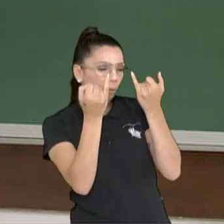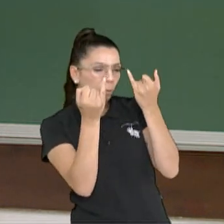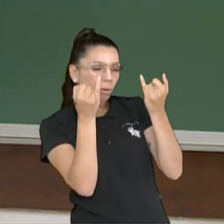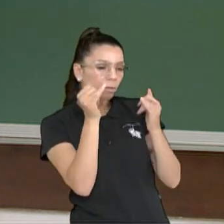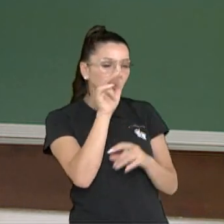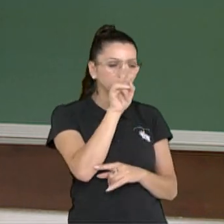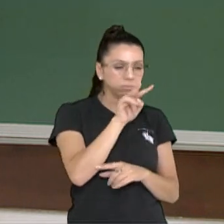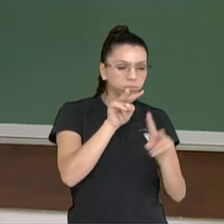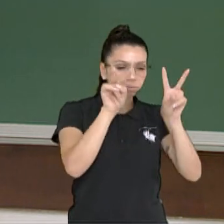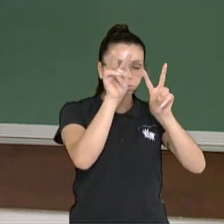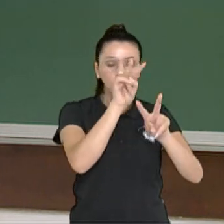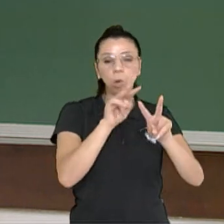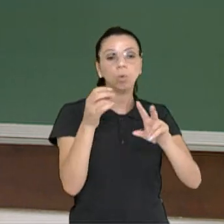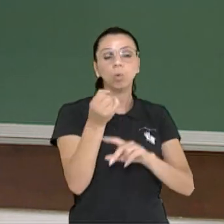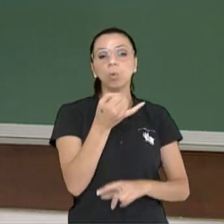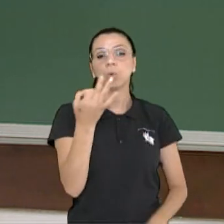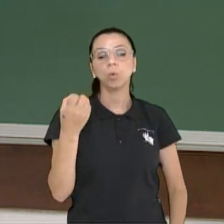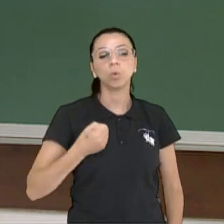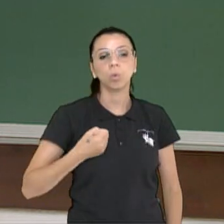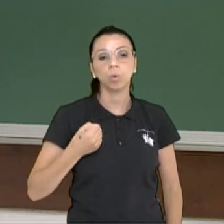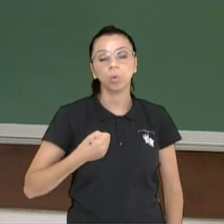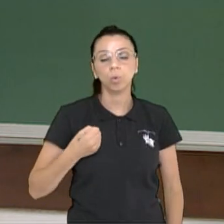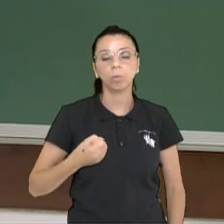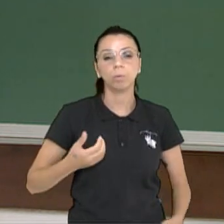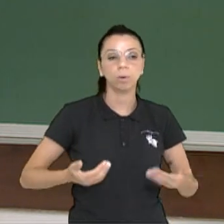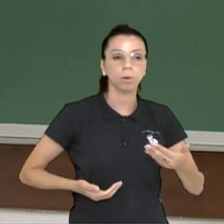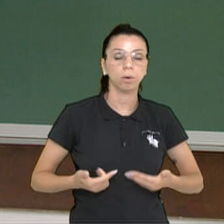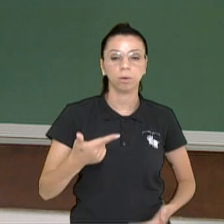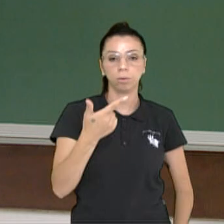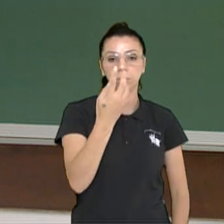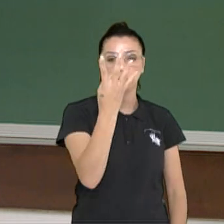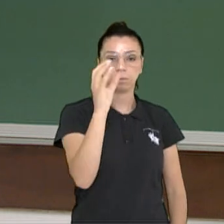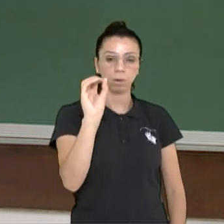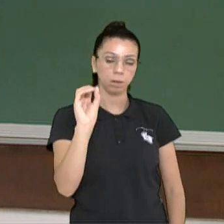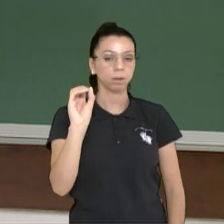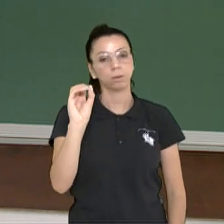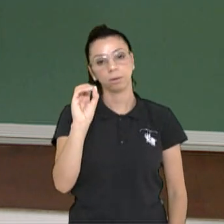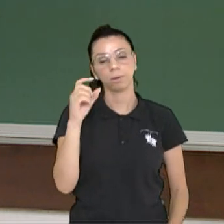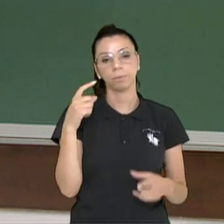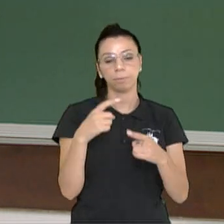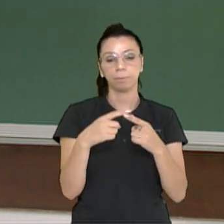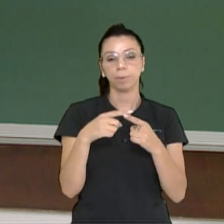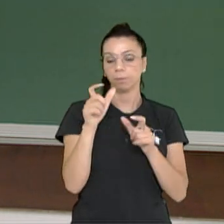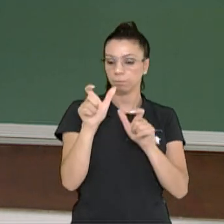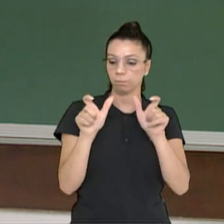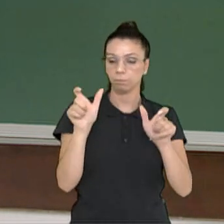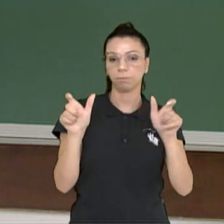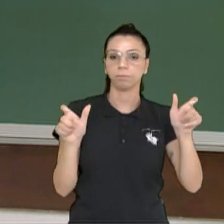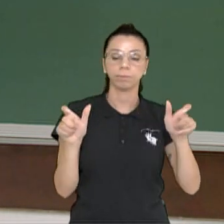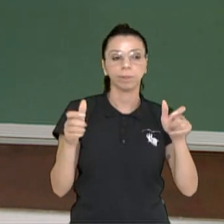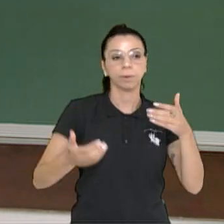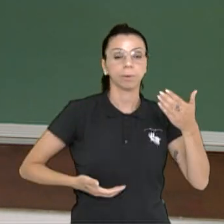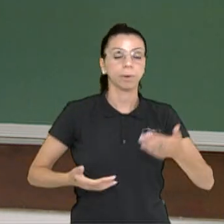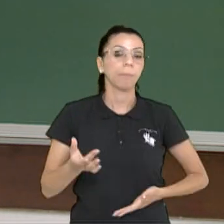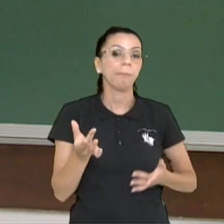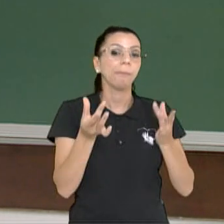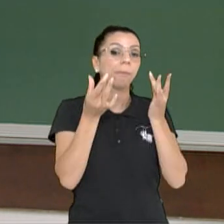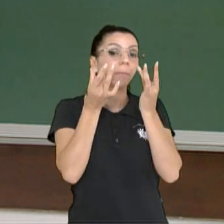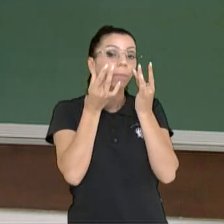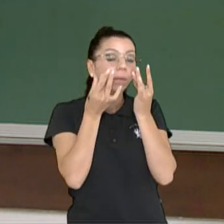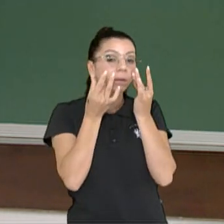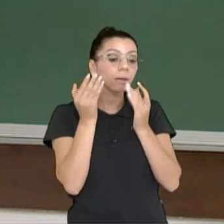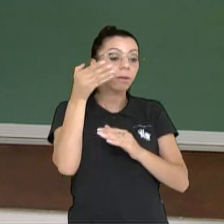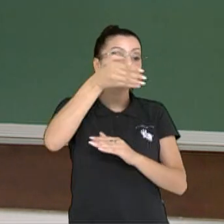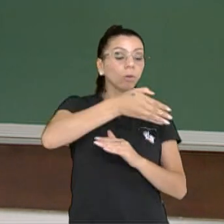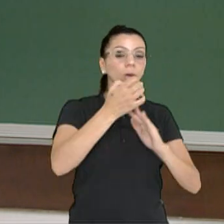verifica que o número de funcionários dessa empresa é 240. Por quê? Porque é o número de funcionários presentes na empresa